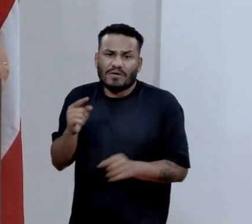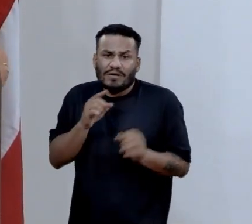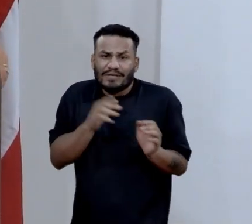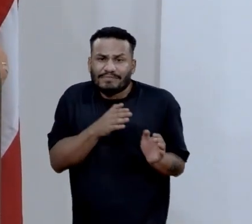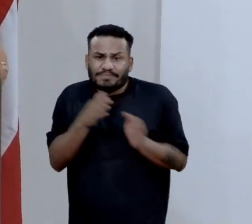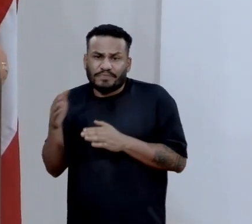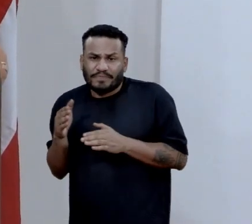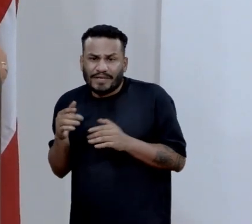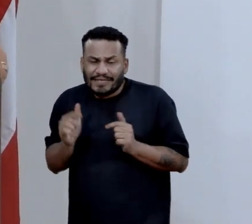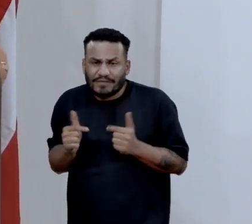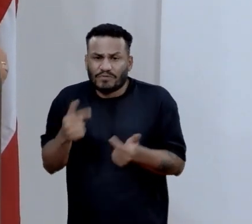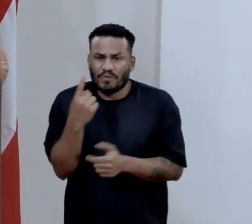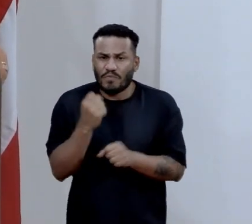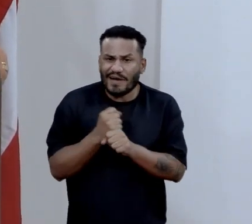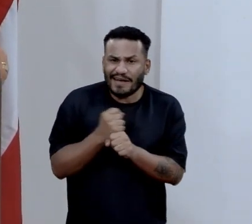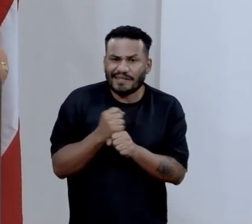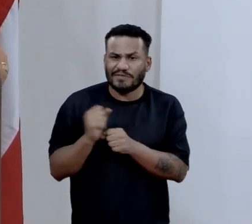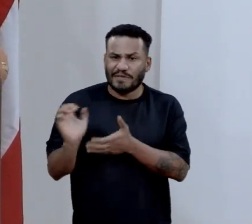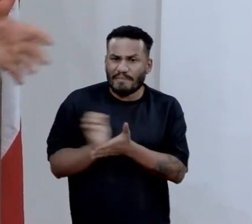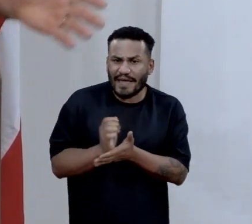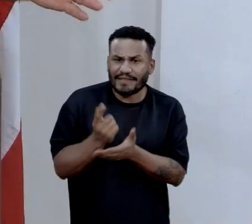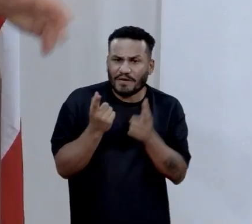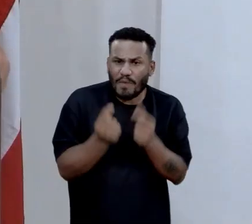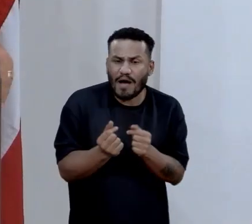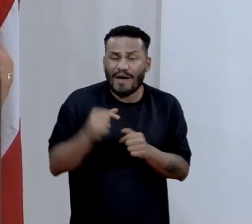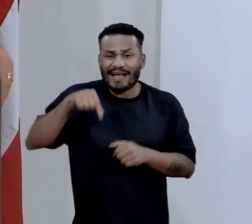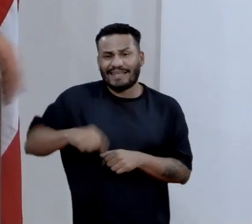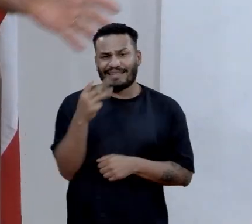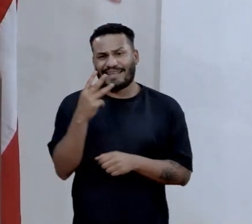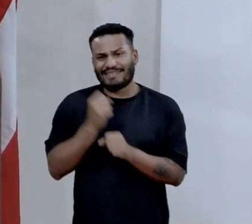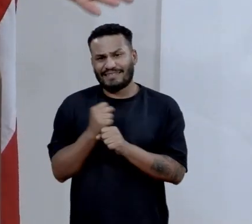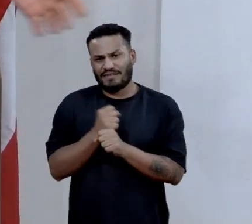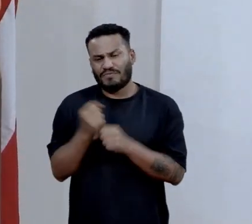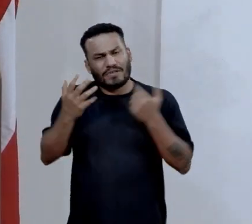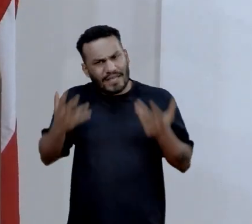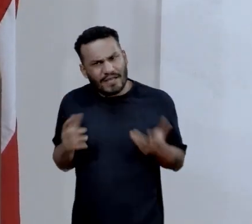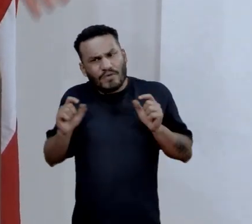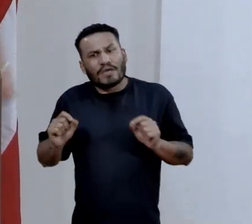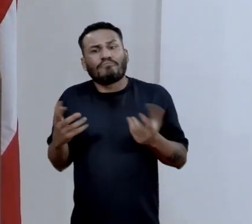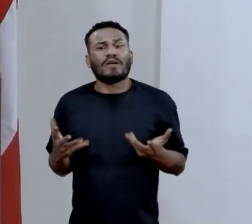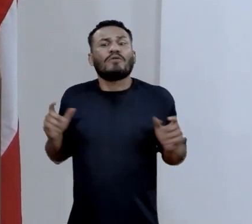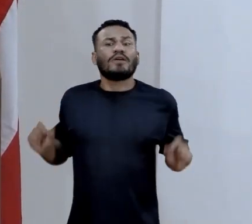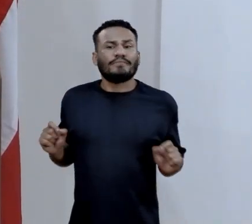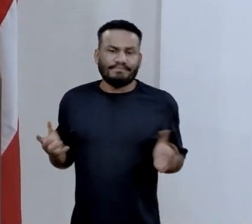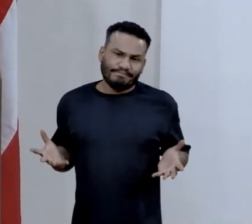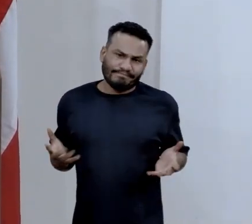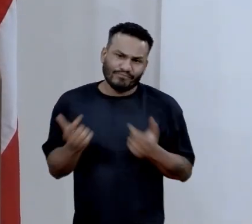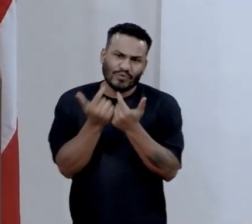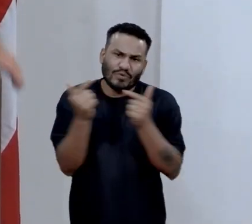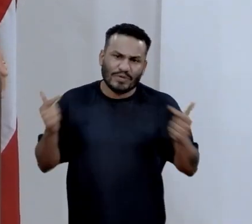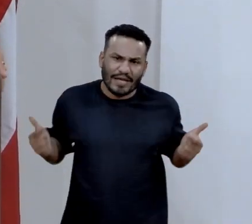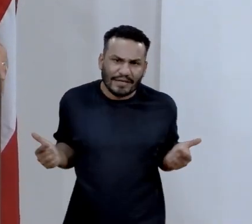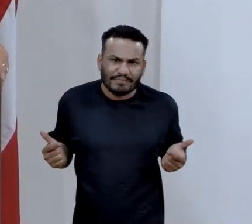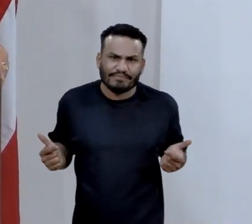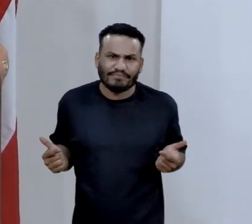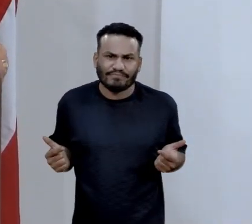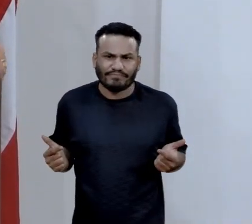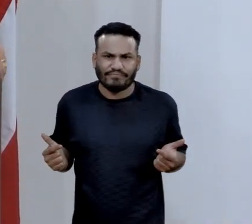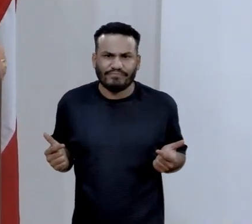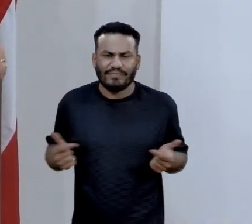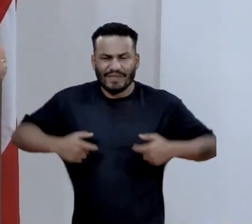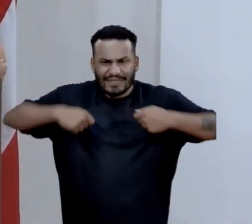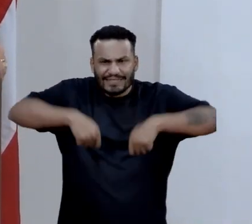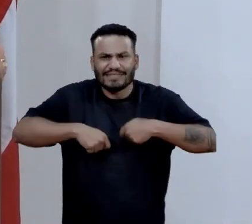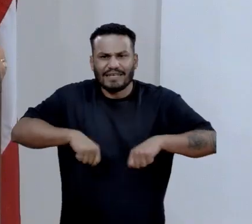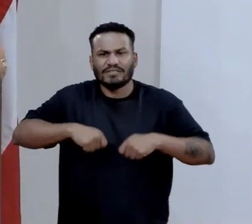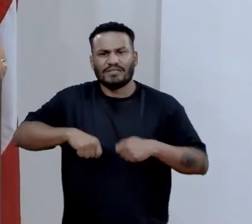lado executa em 1 ano uma emenda dessa, aqui leva 3 anos, aí vai querer o quê daí? Que não tenha a